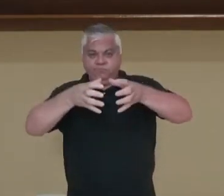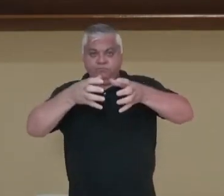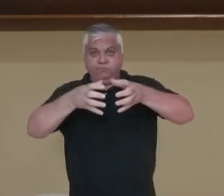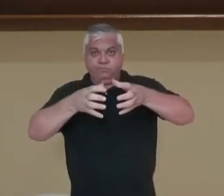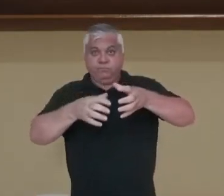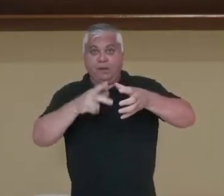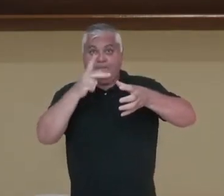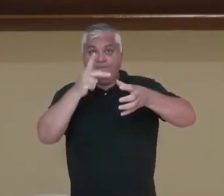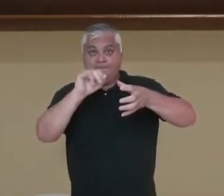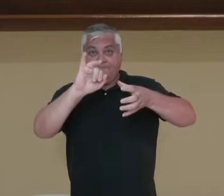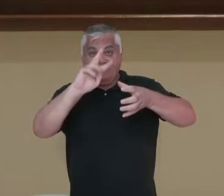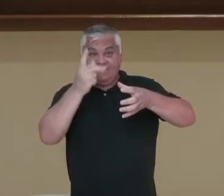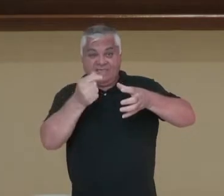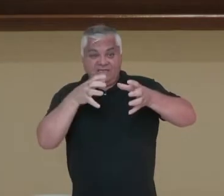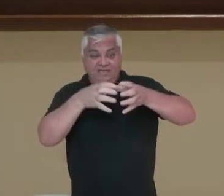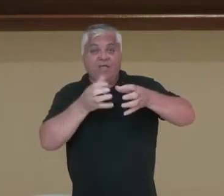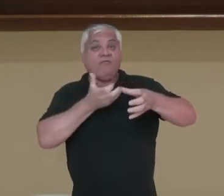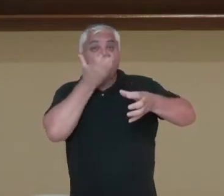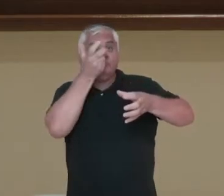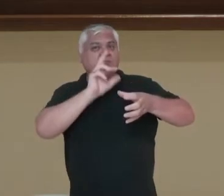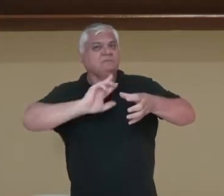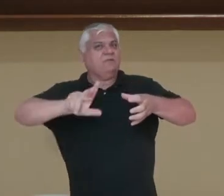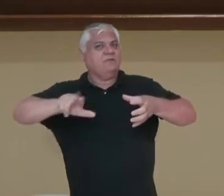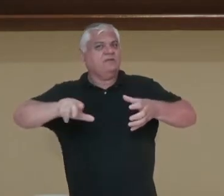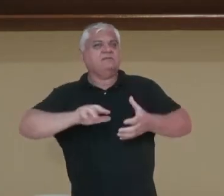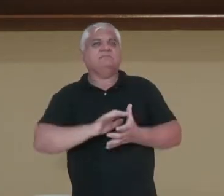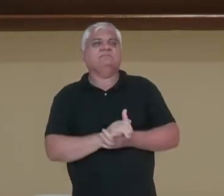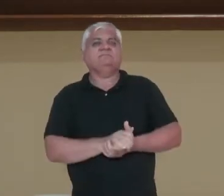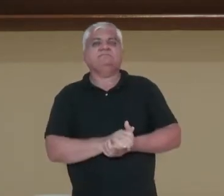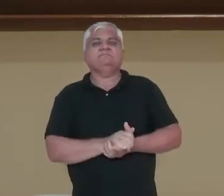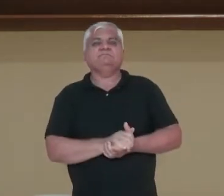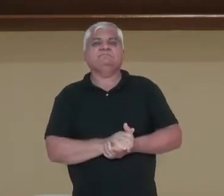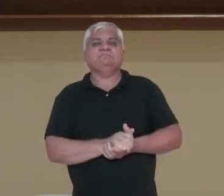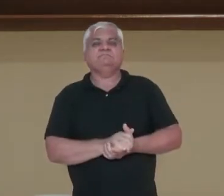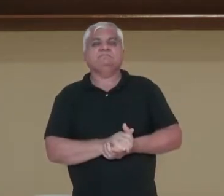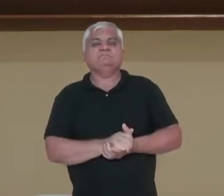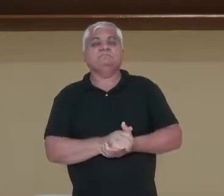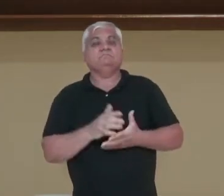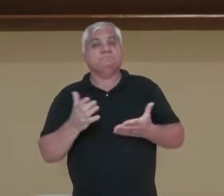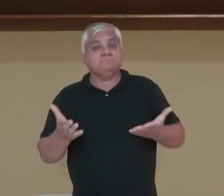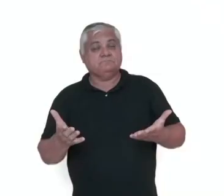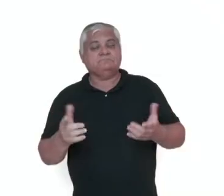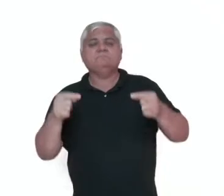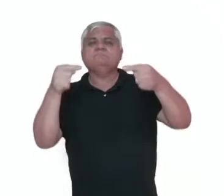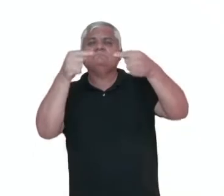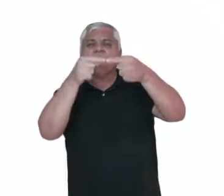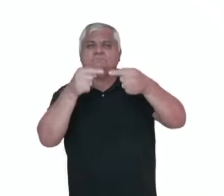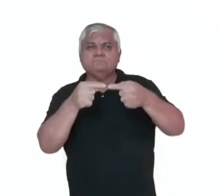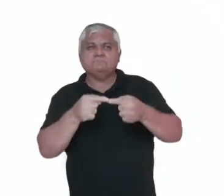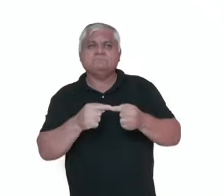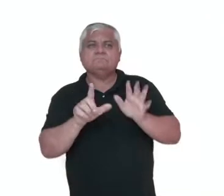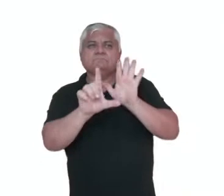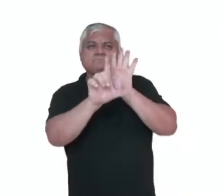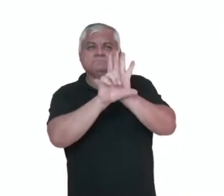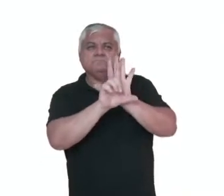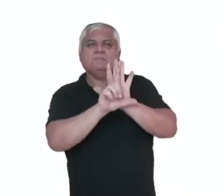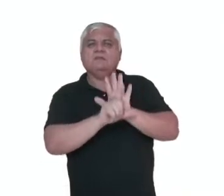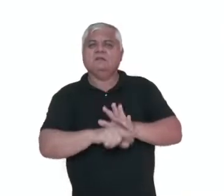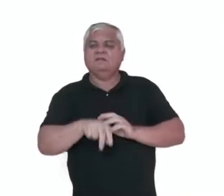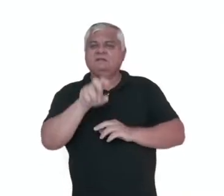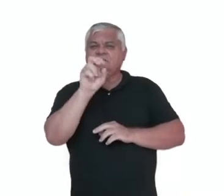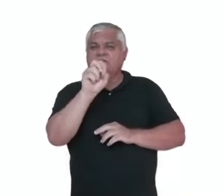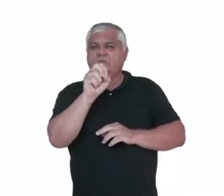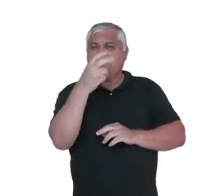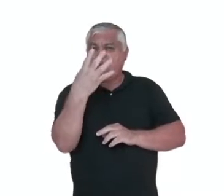um fruto, ok? Bom, de acordo com a portaria 54 de 2008, né, do IAP,